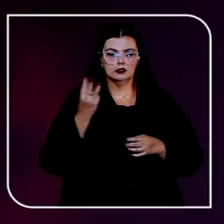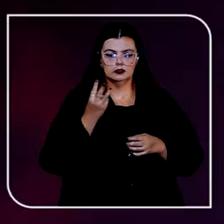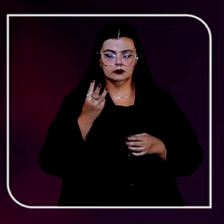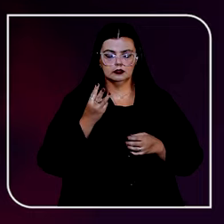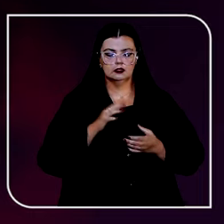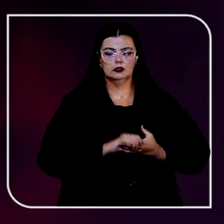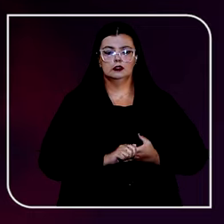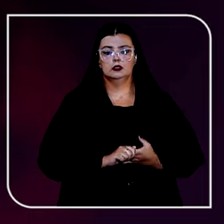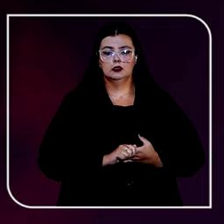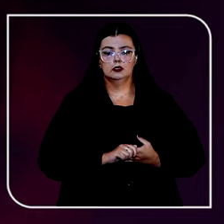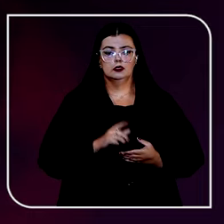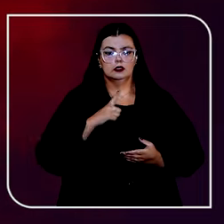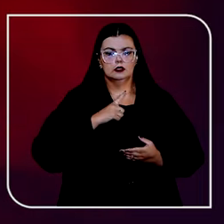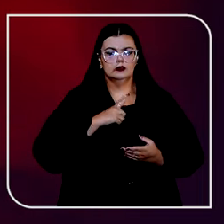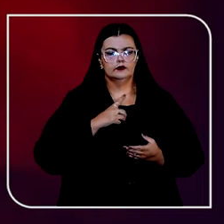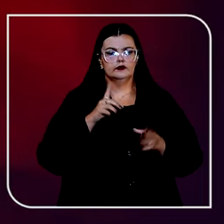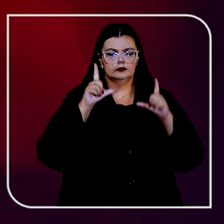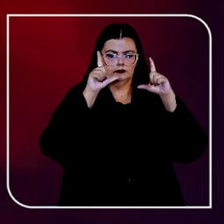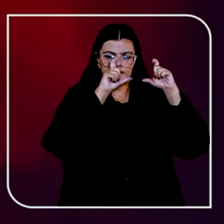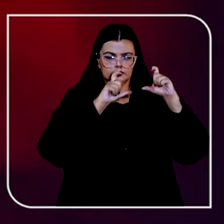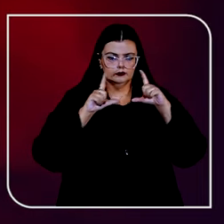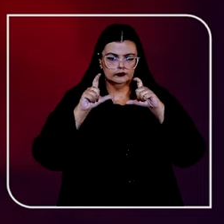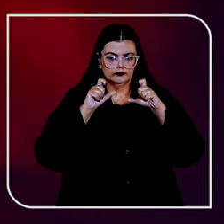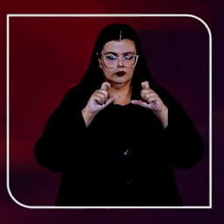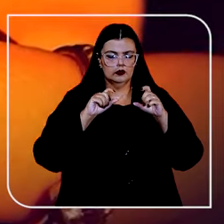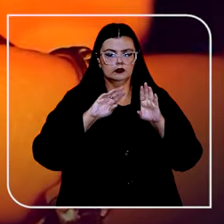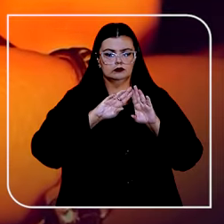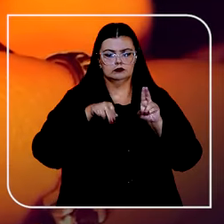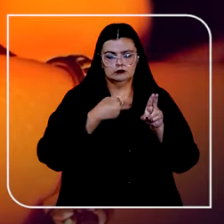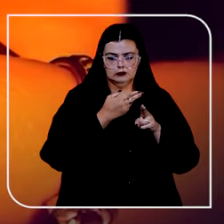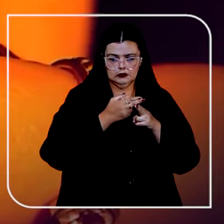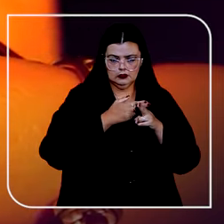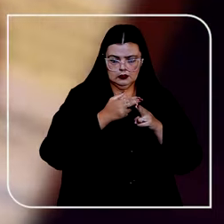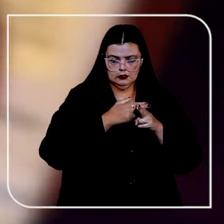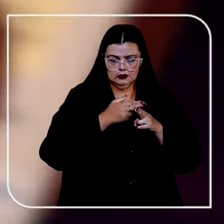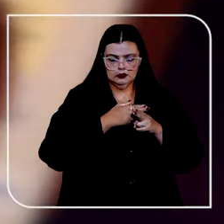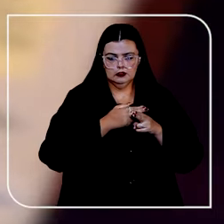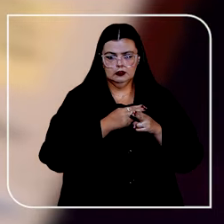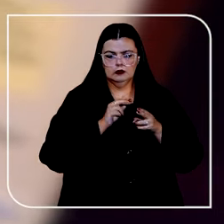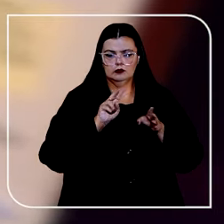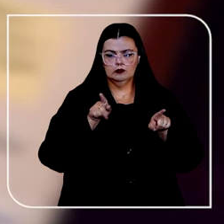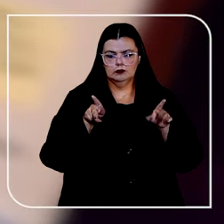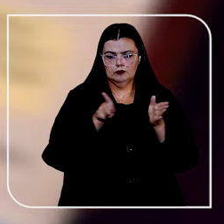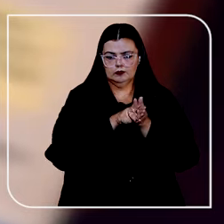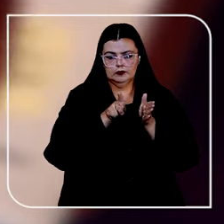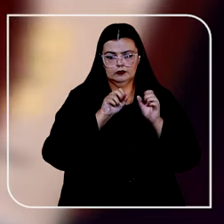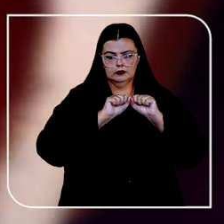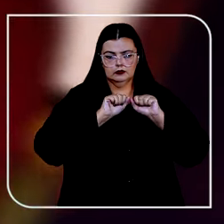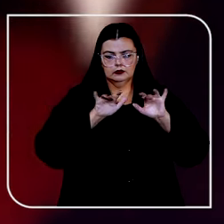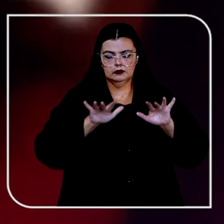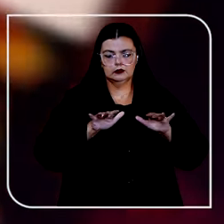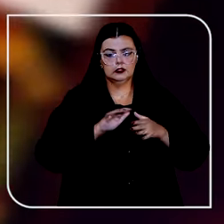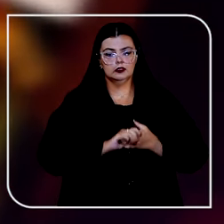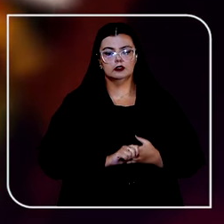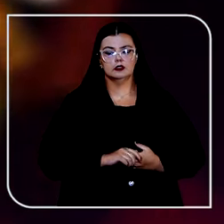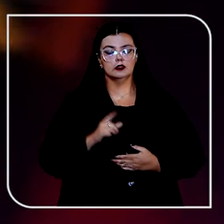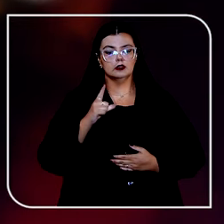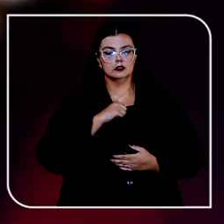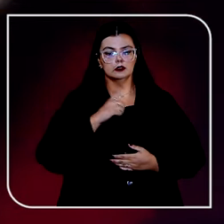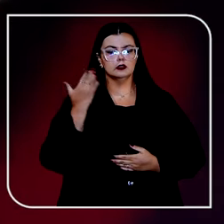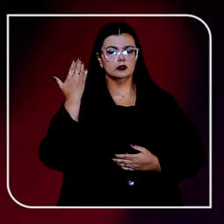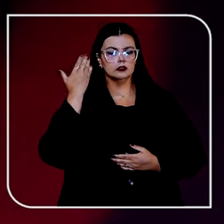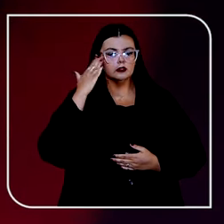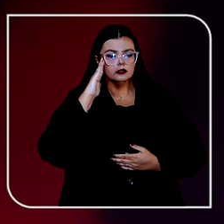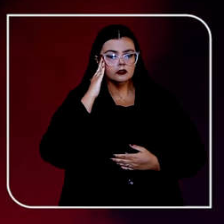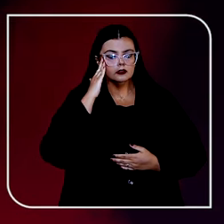sobre vazamento de imagens sensuais que foram produzidas por modelo para fins comerciais o colegiado entendeu que